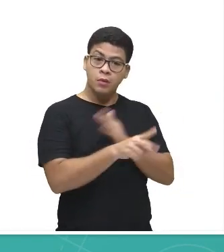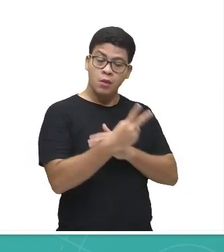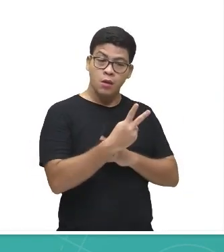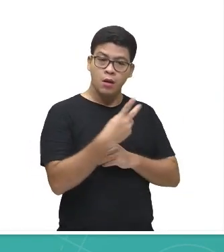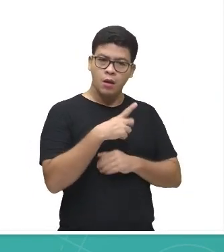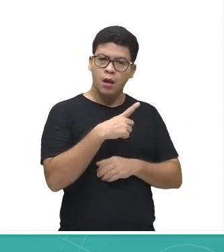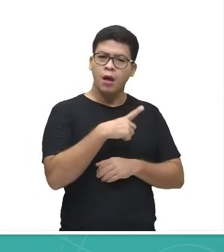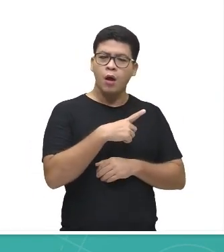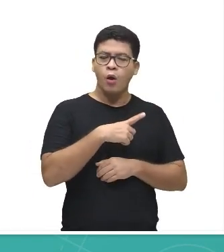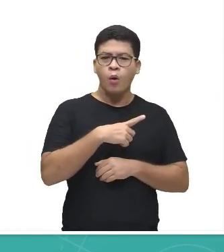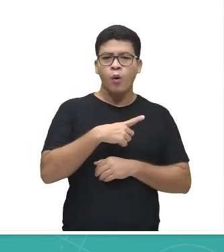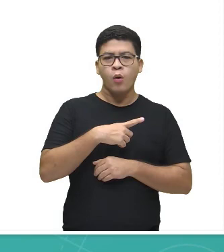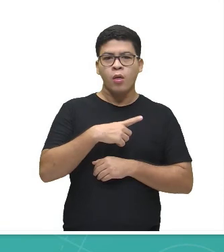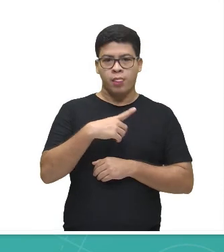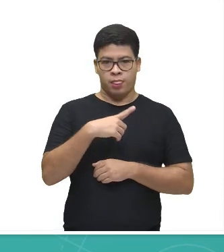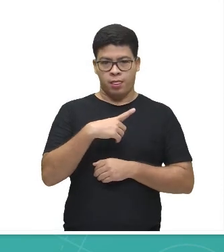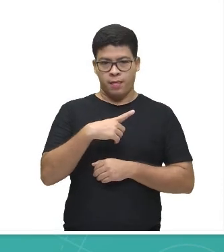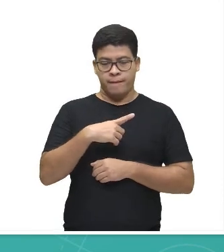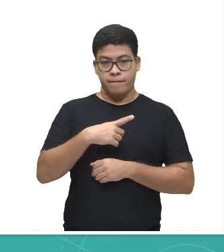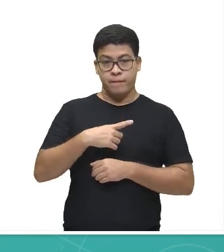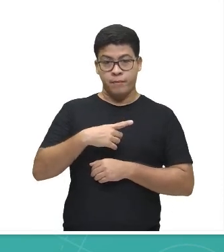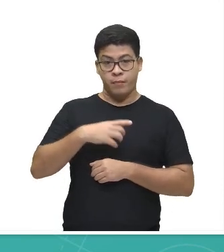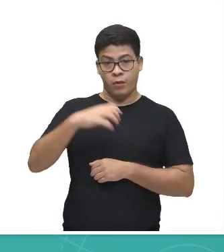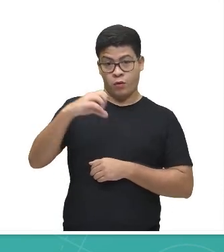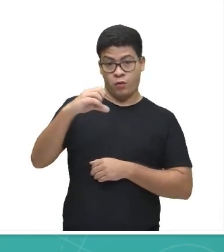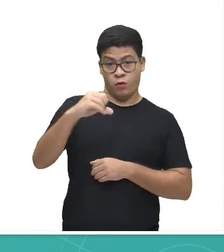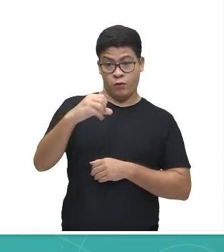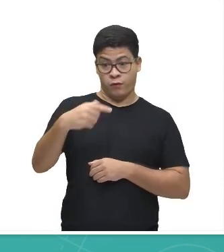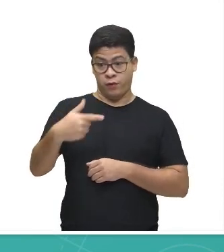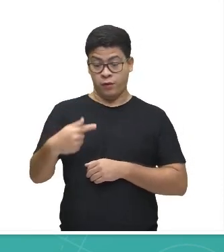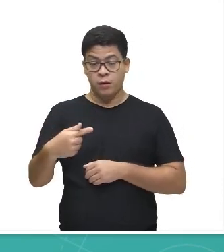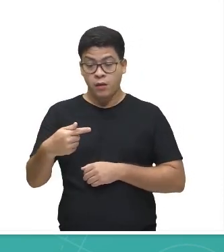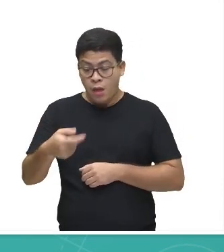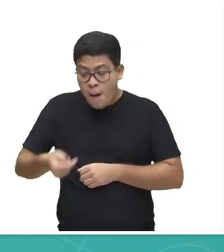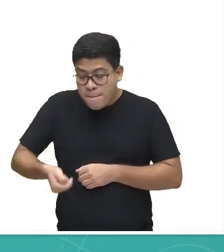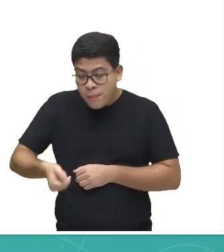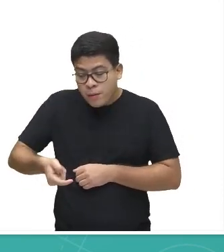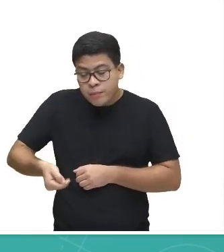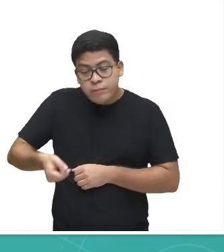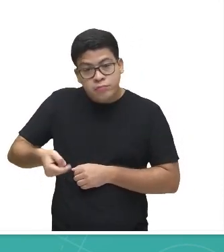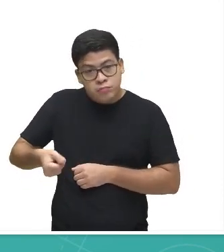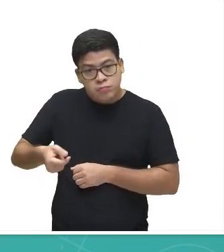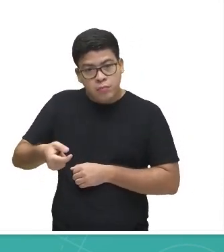tem 97 bolinhas de gude, peteca, né?